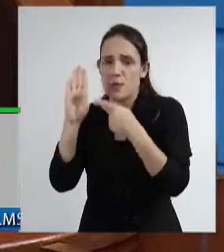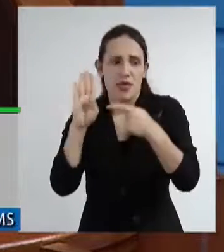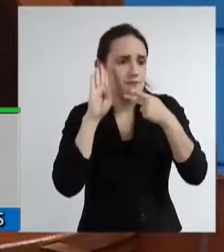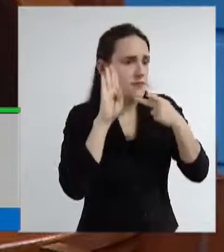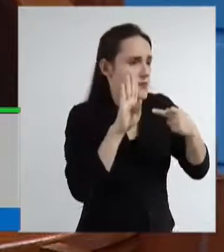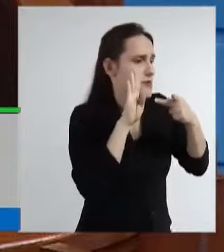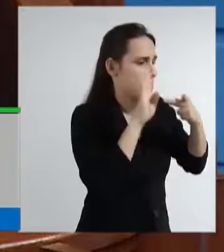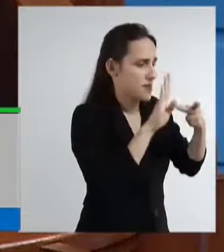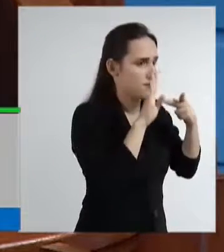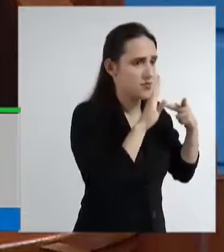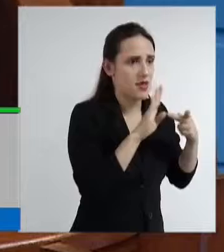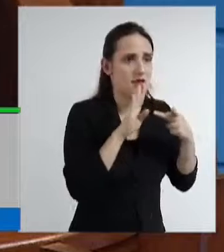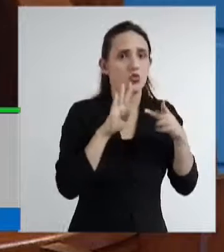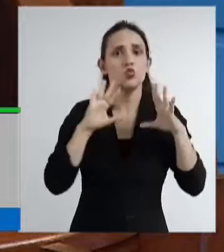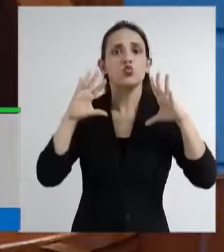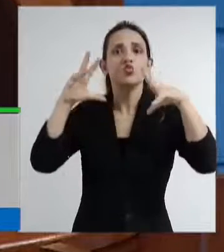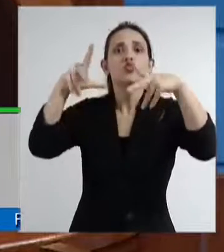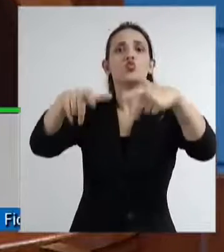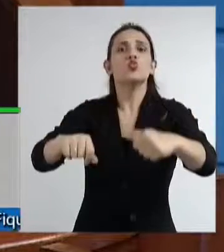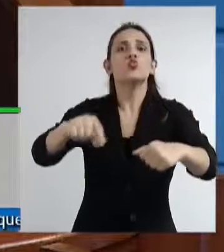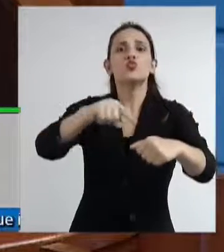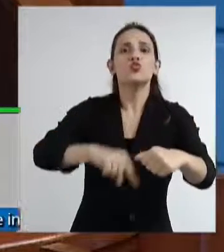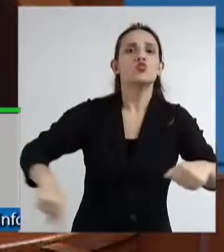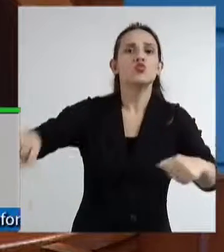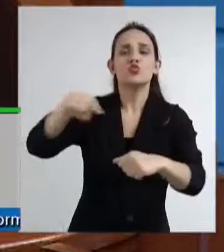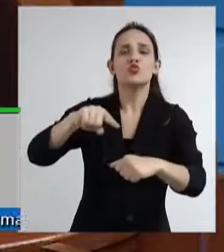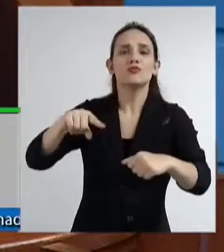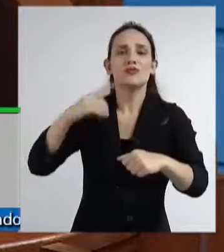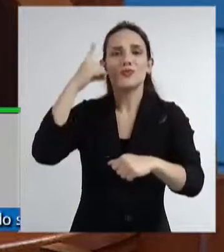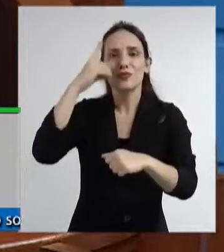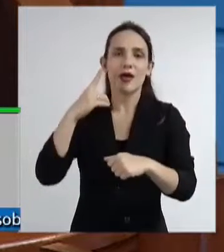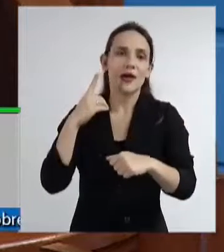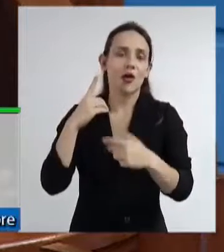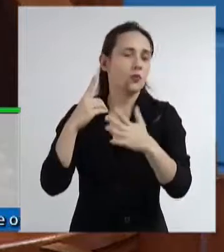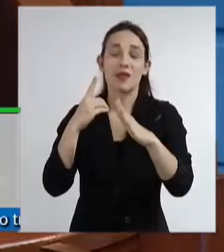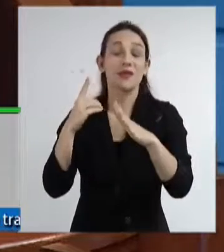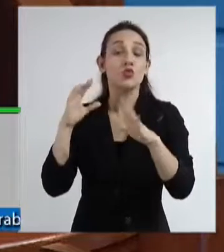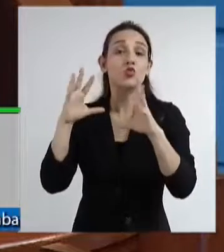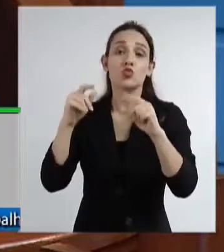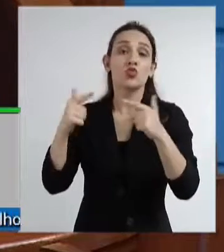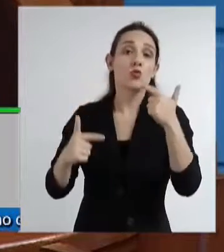comprometeu a atender este ou aquele interesse. E só